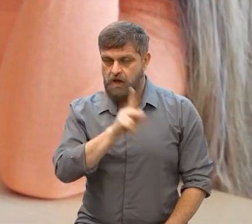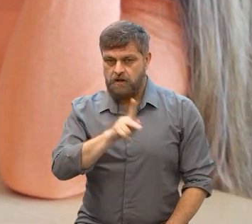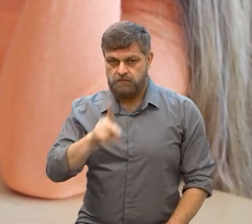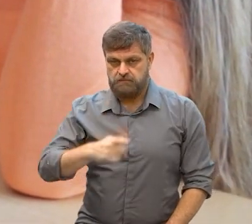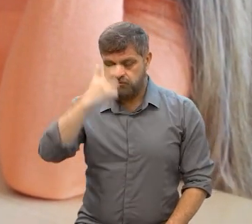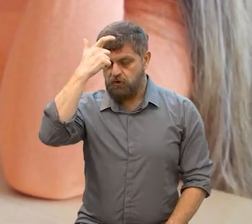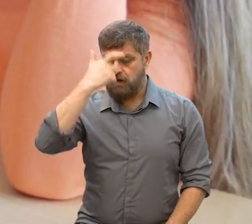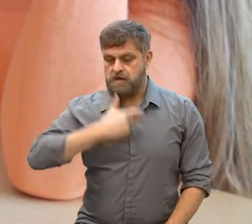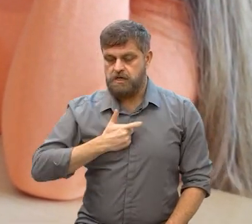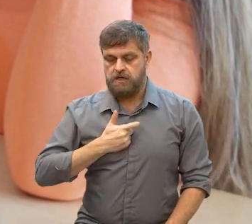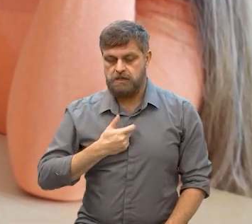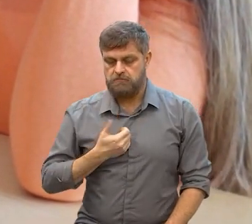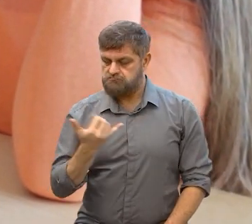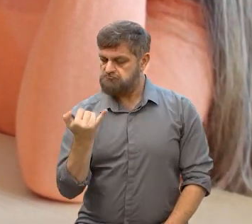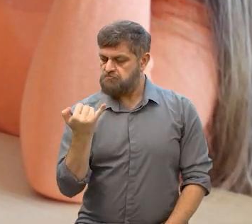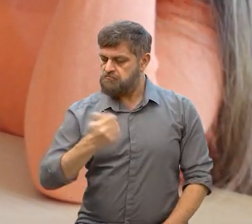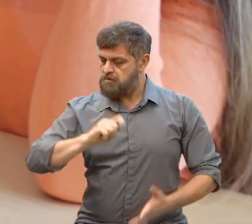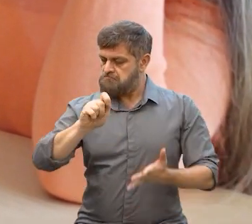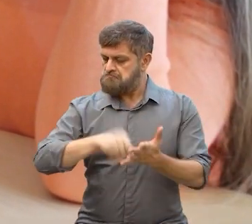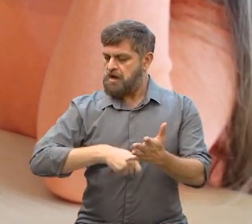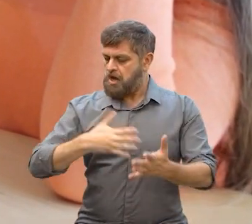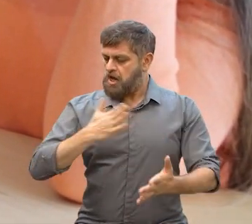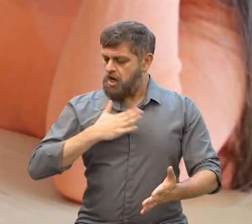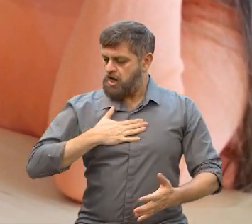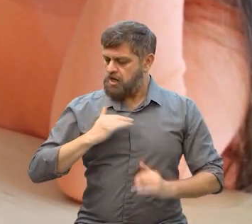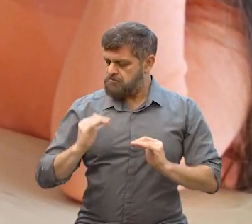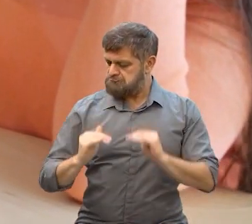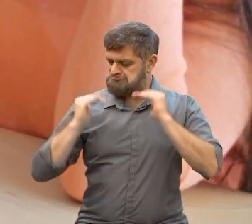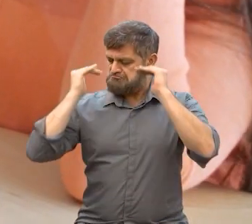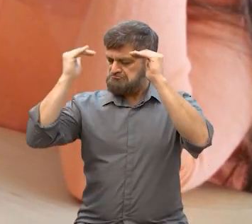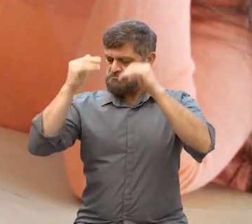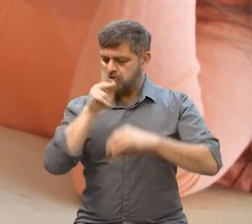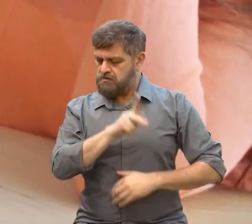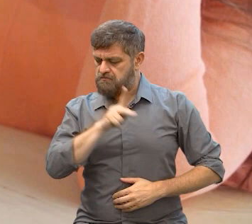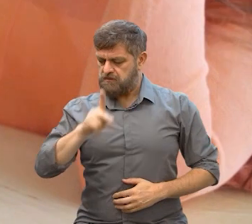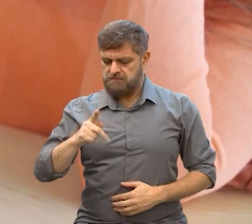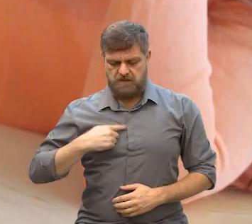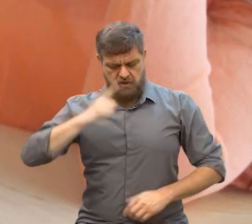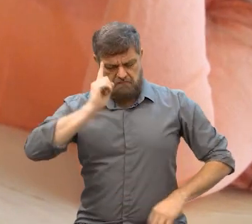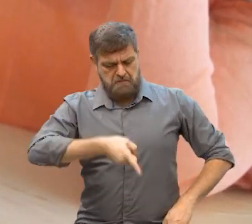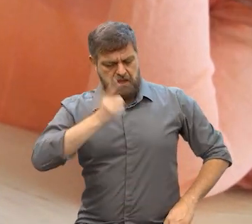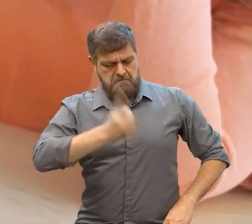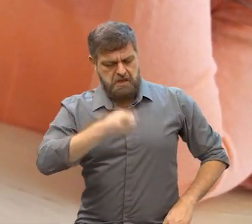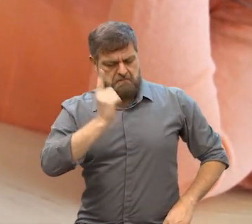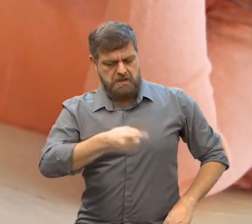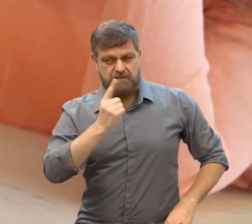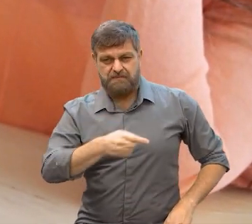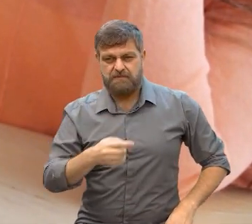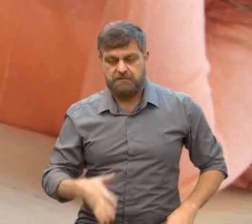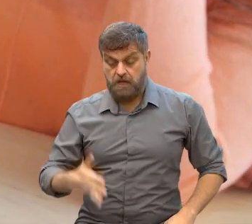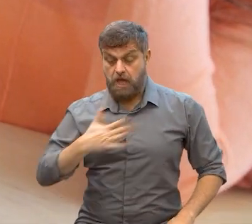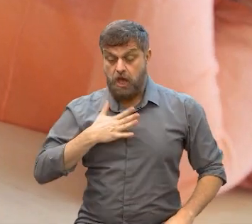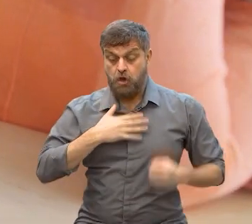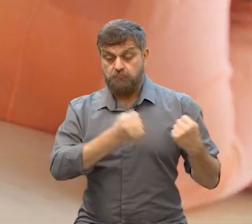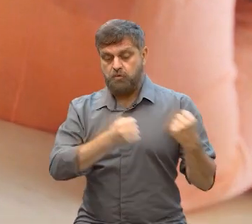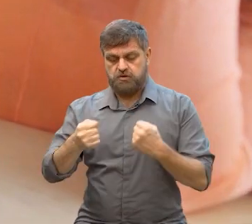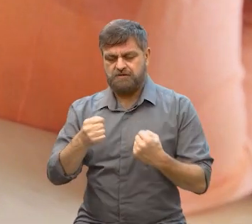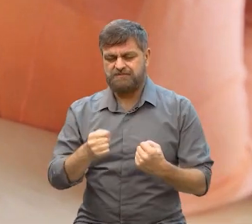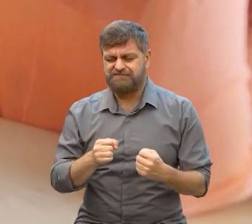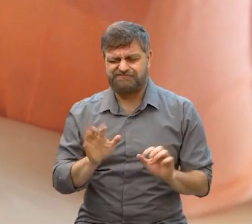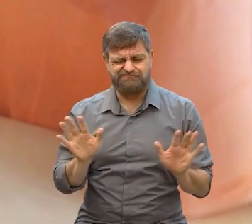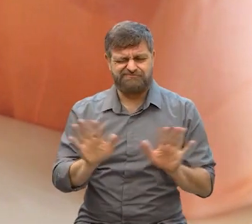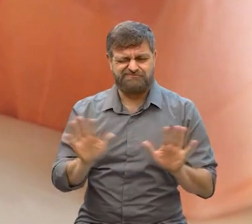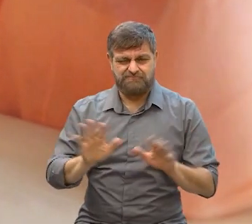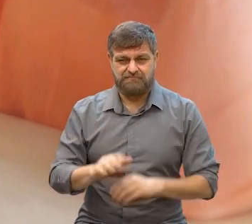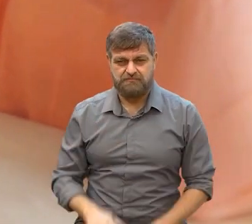professor, eu sou o dono da caneta, né? Né? Assim, mostrando, eu sou a autoridade, o poder da caneta está comigo.